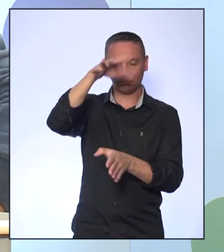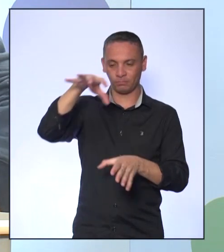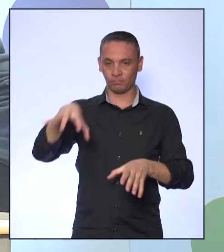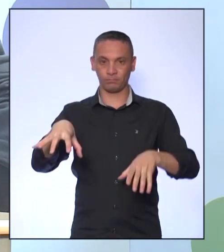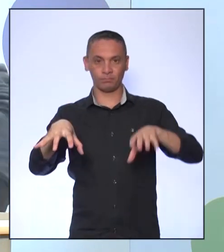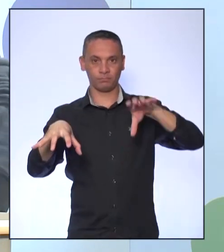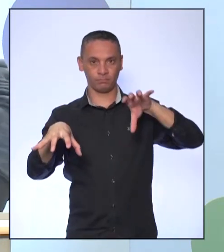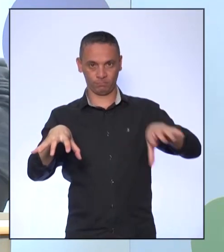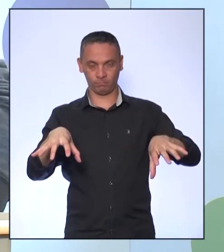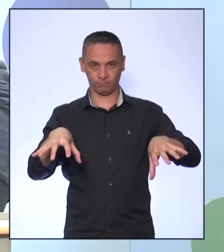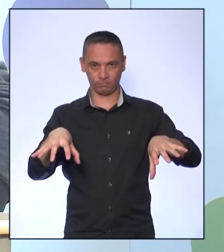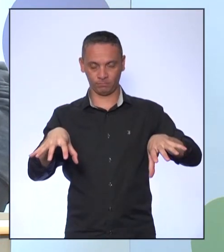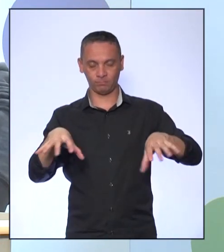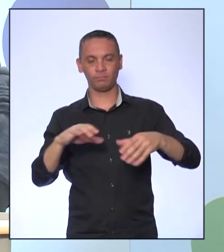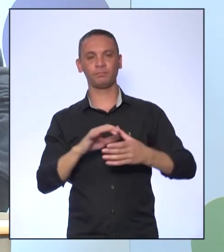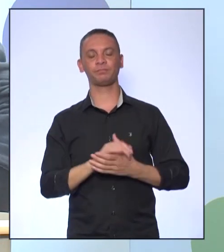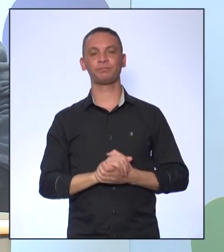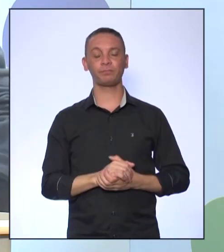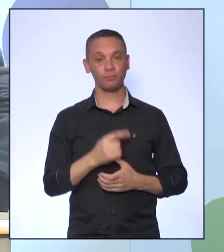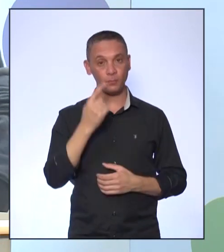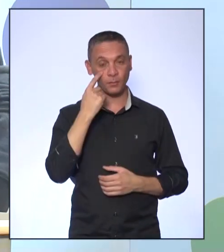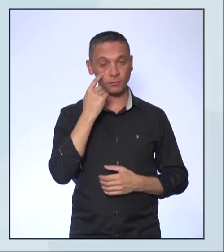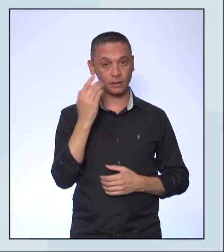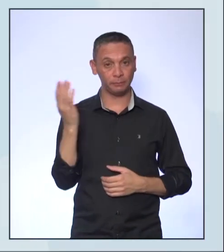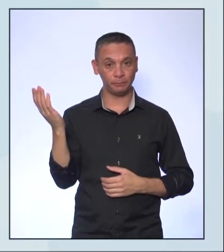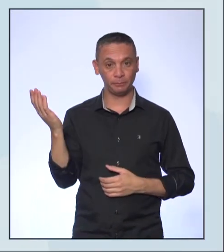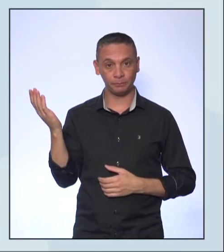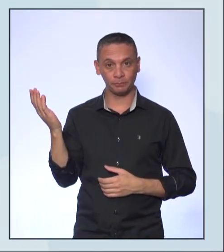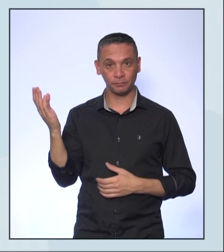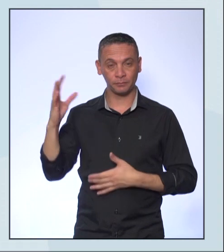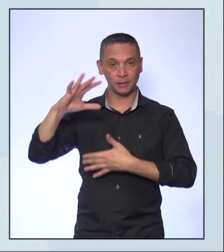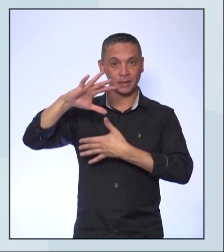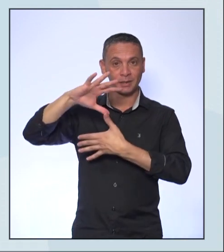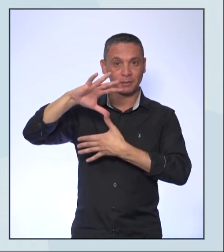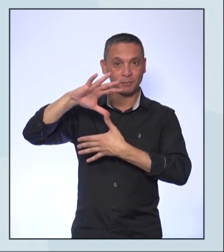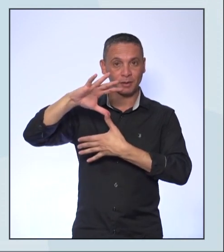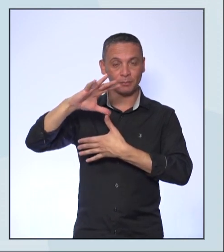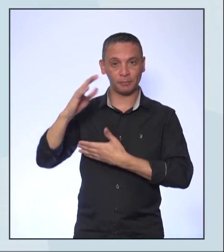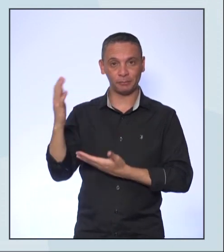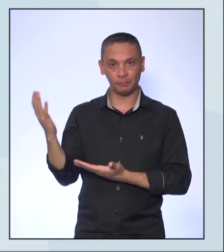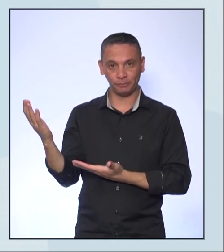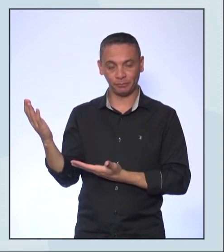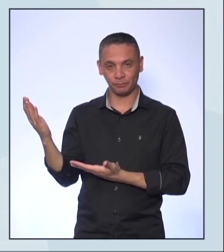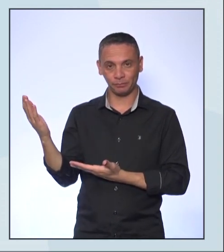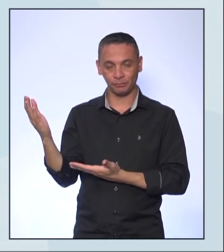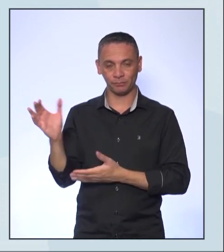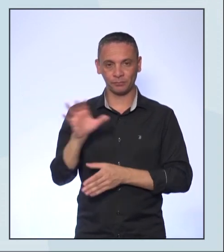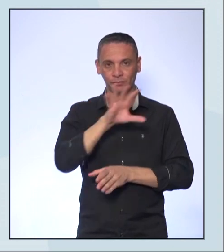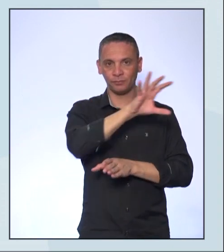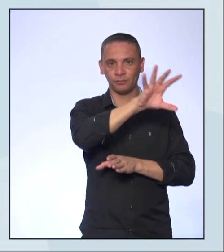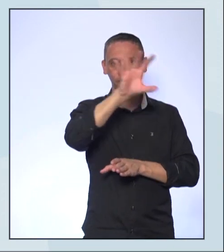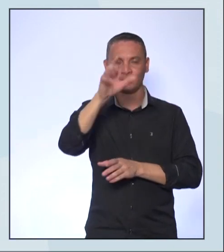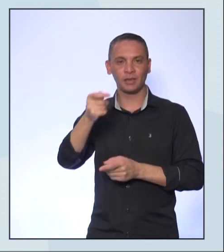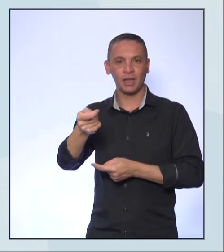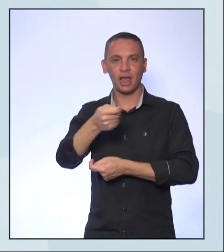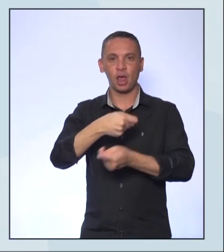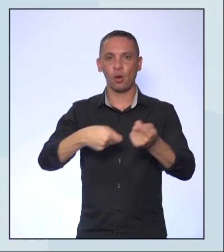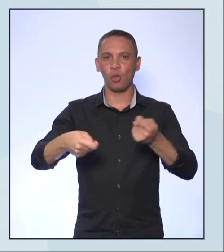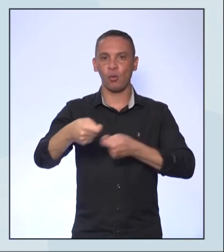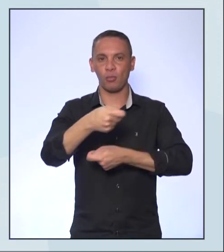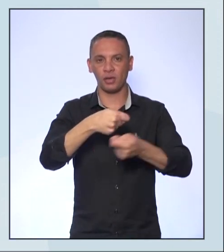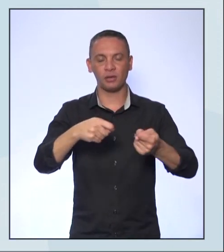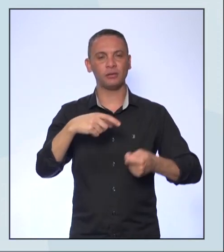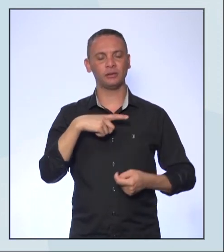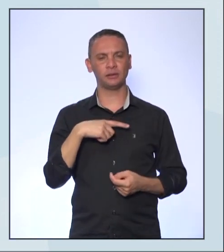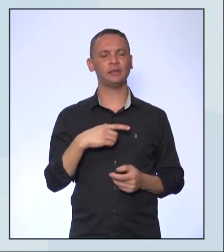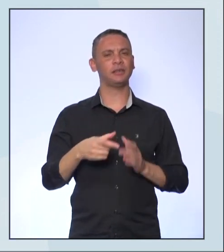partes latitudinais. Então vamos lá ver lá o mapa. Ela mostra a regionalização socioeconômica, que na realidade essa